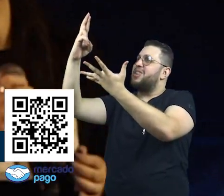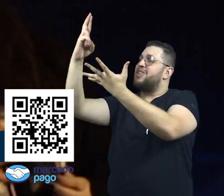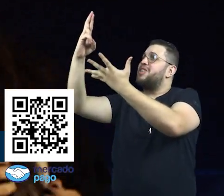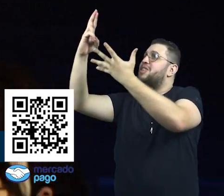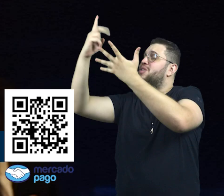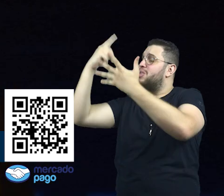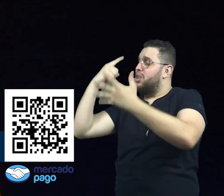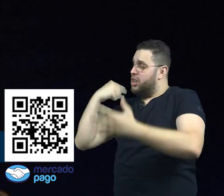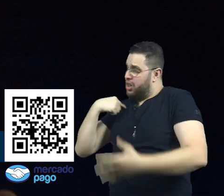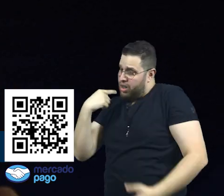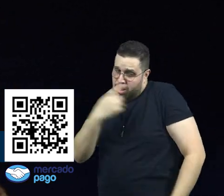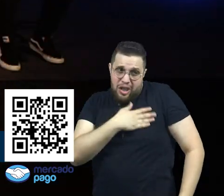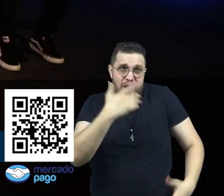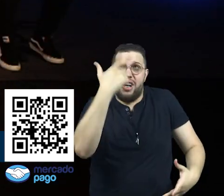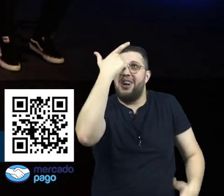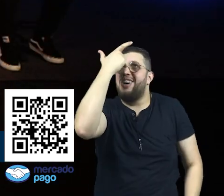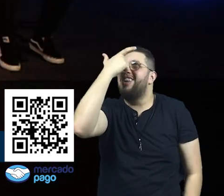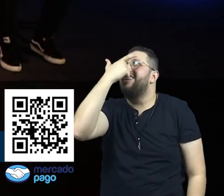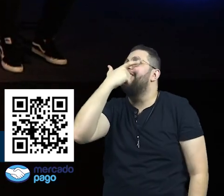viver pra te